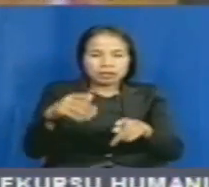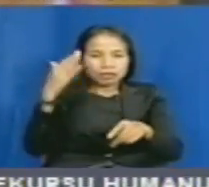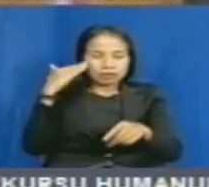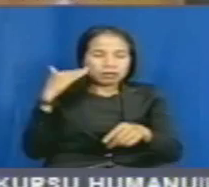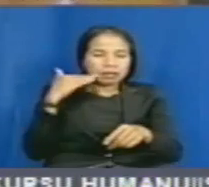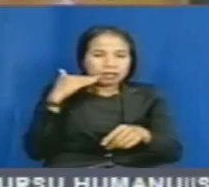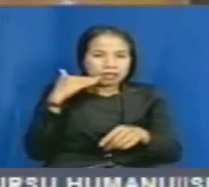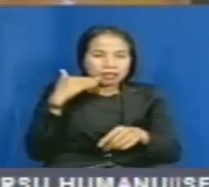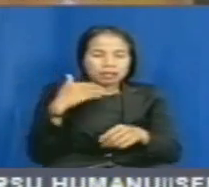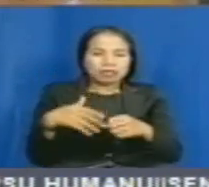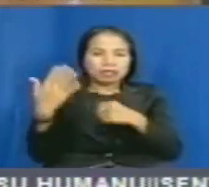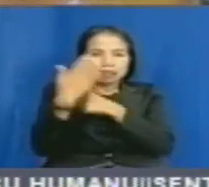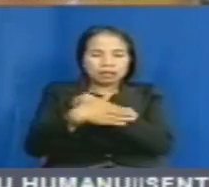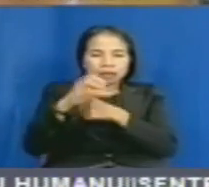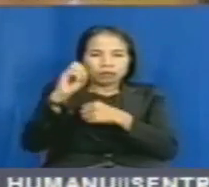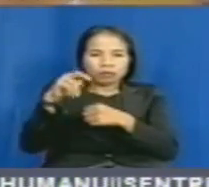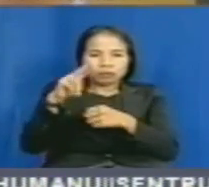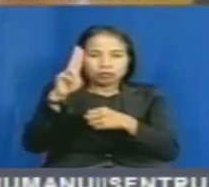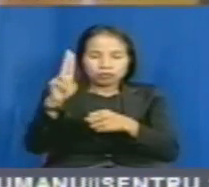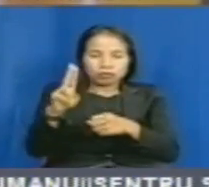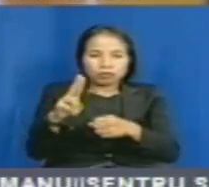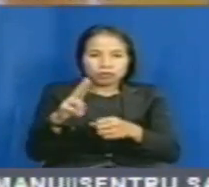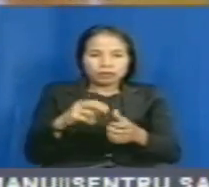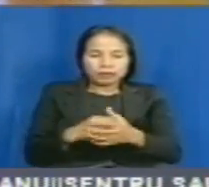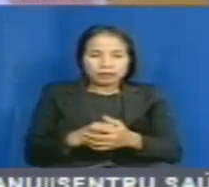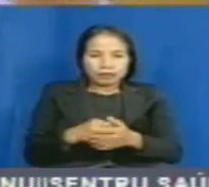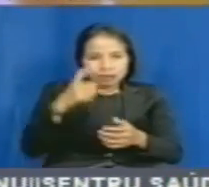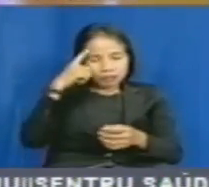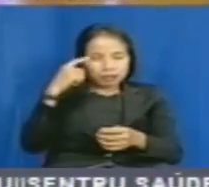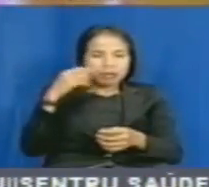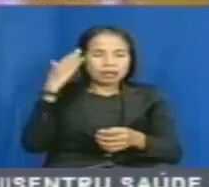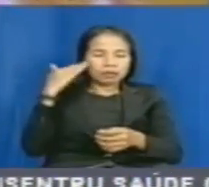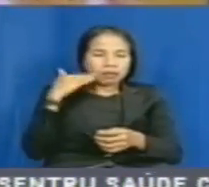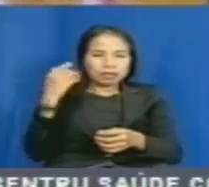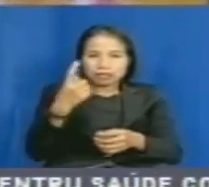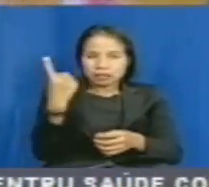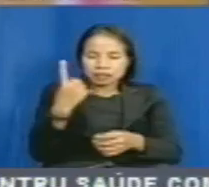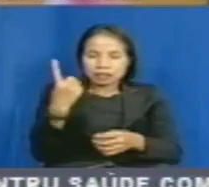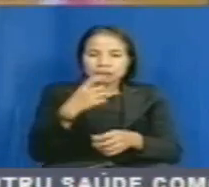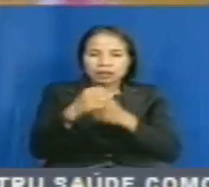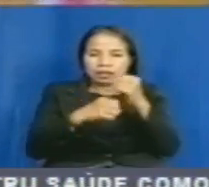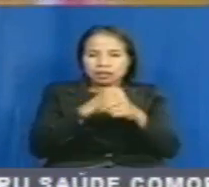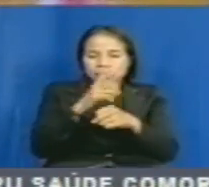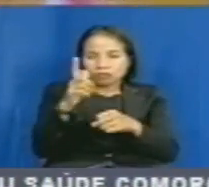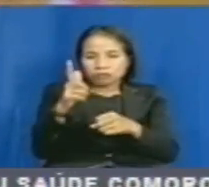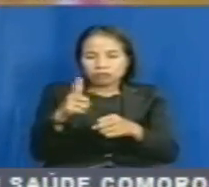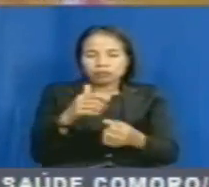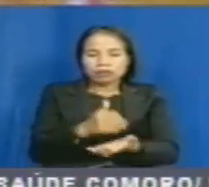Ninia, iha Nações Unidas, iha Internasional, tamane Korea sempre mos durante tina ronulu